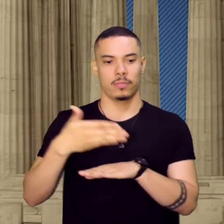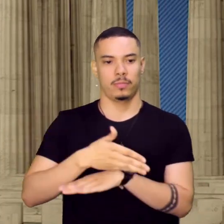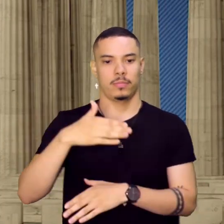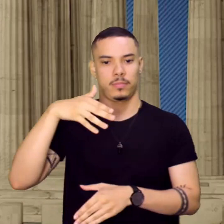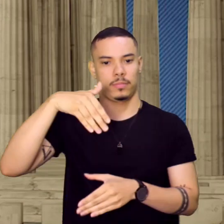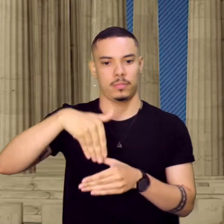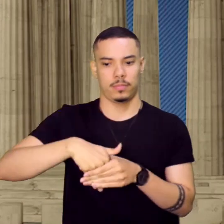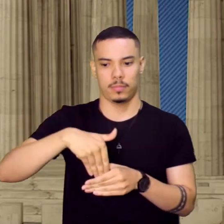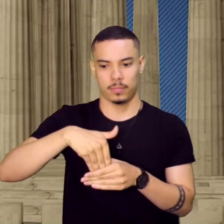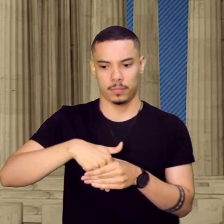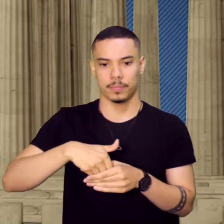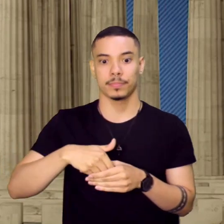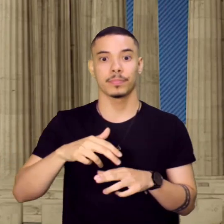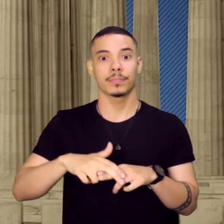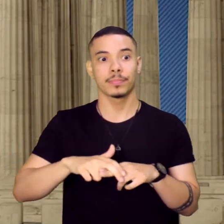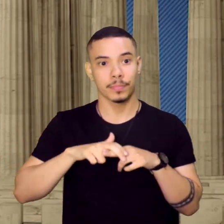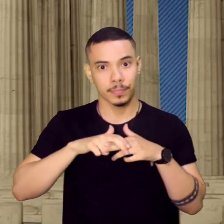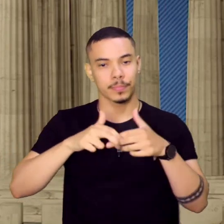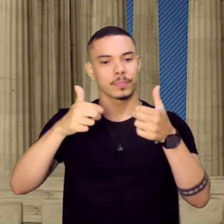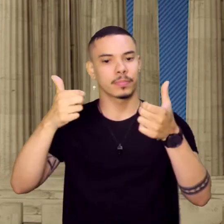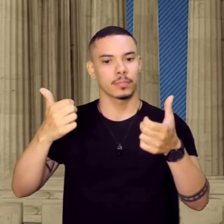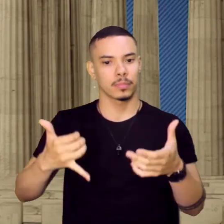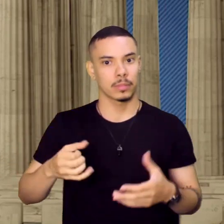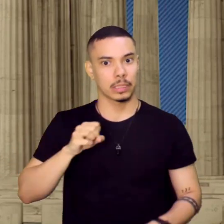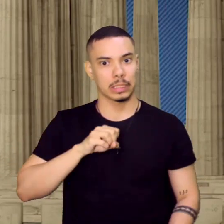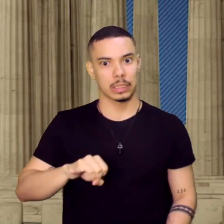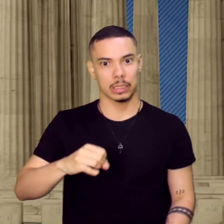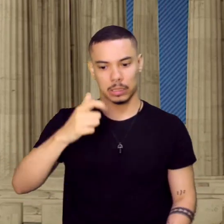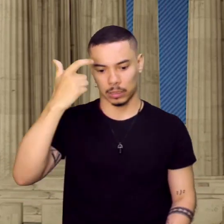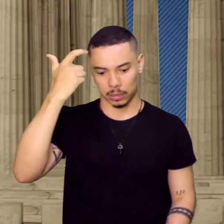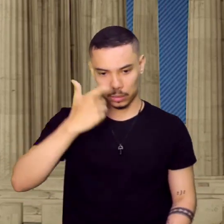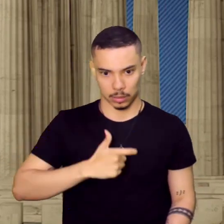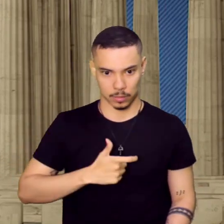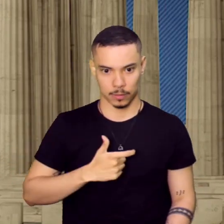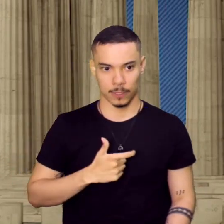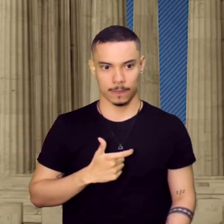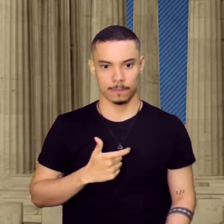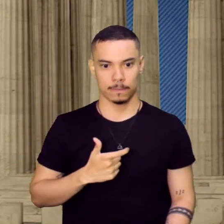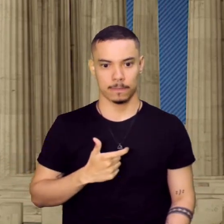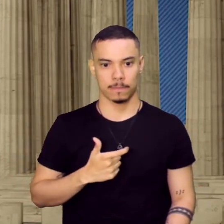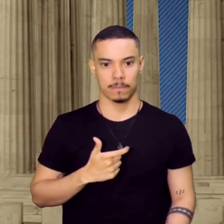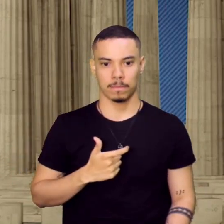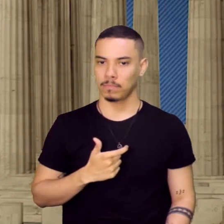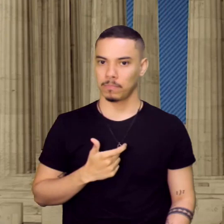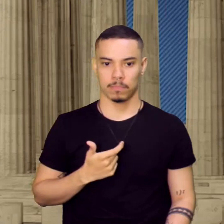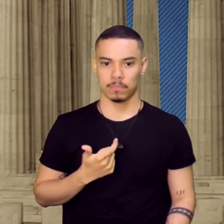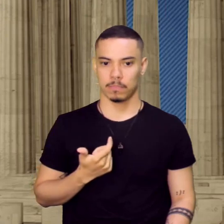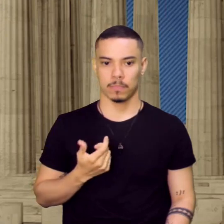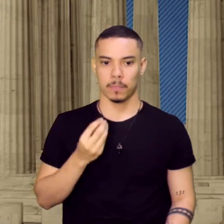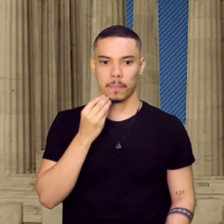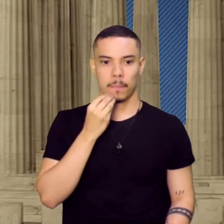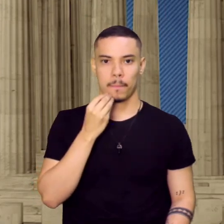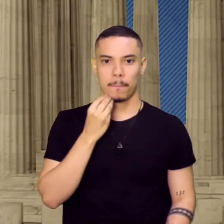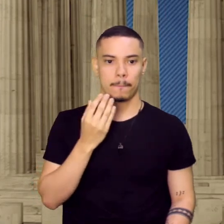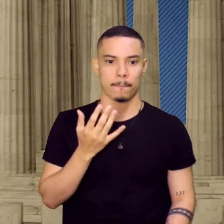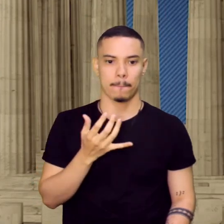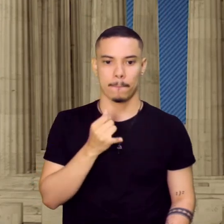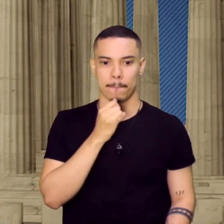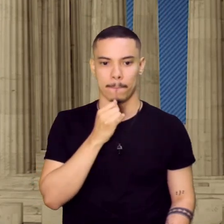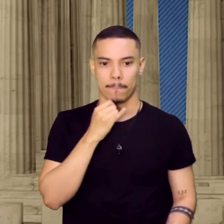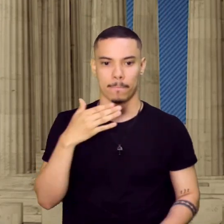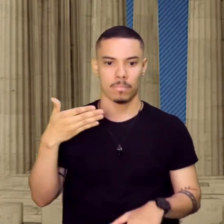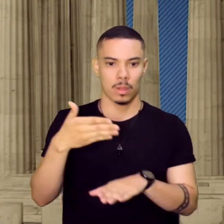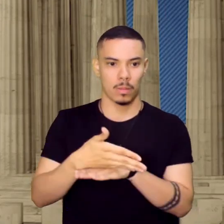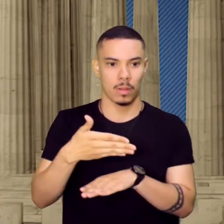Então fala professor se eu é uma ideia tá se eu fosse um